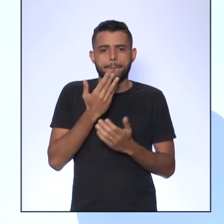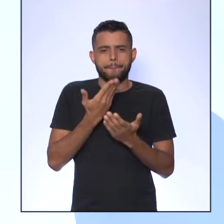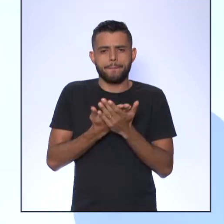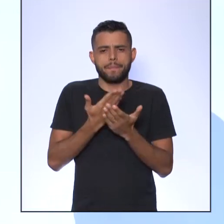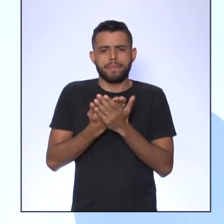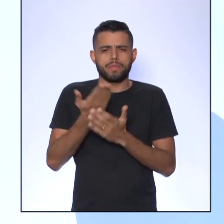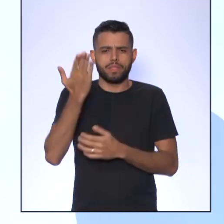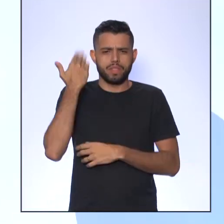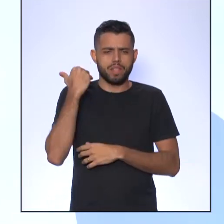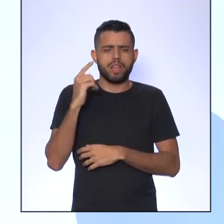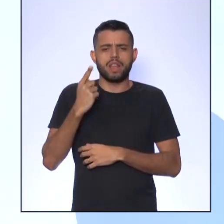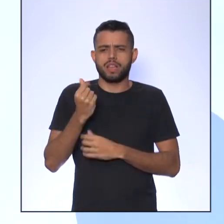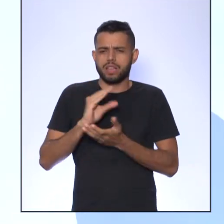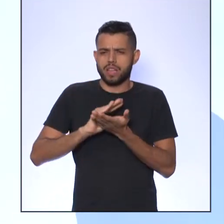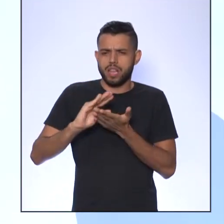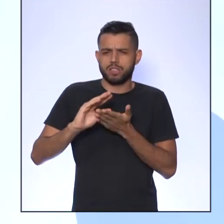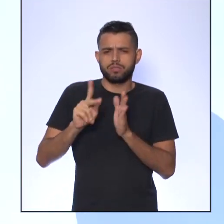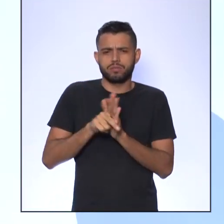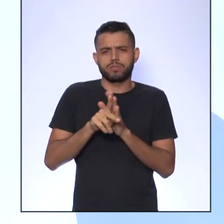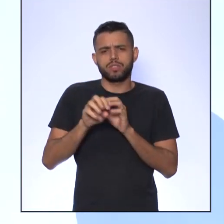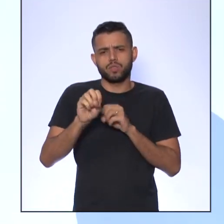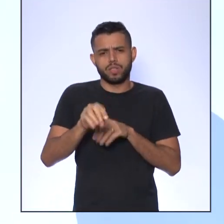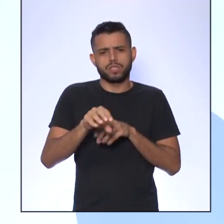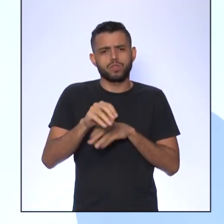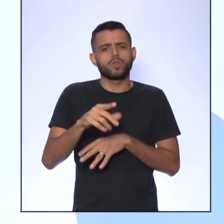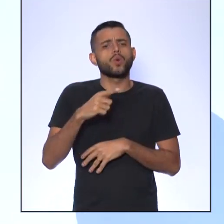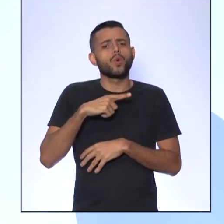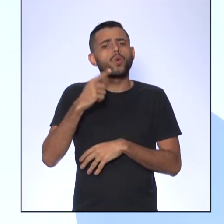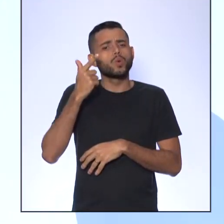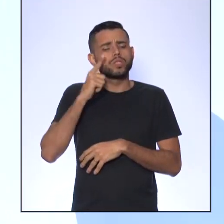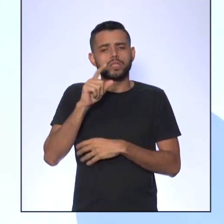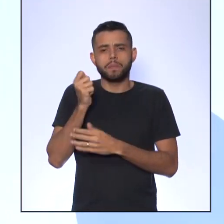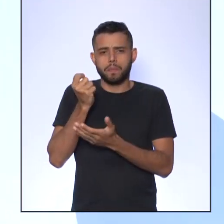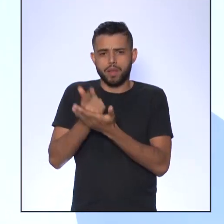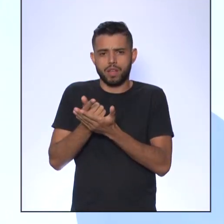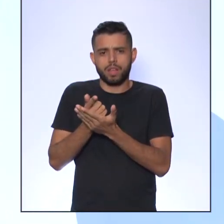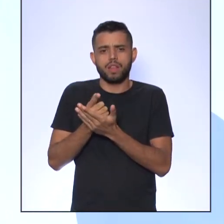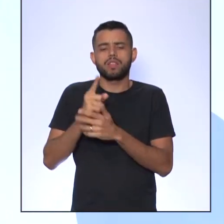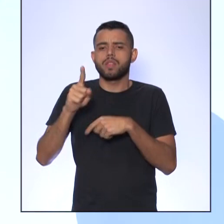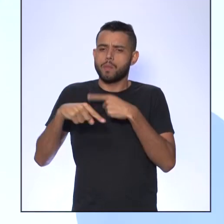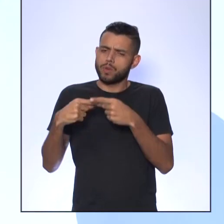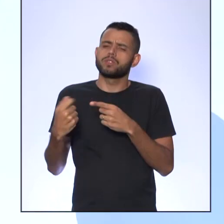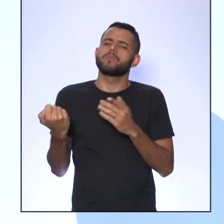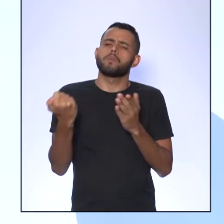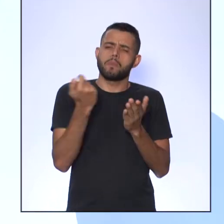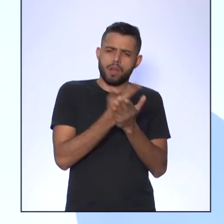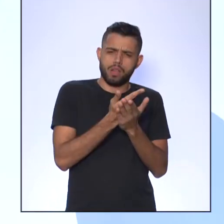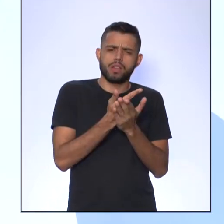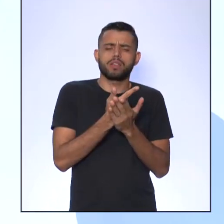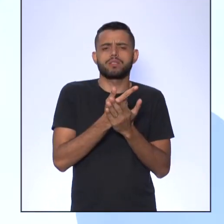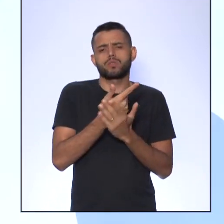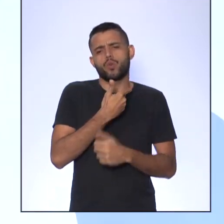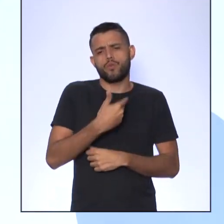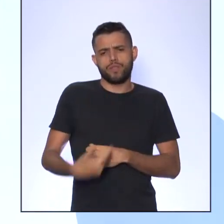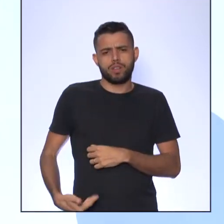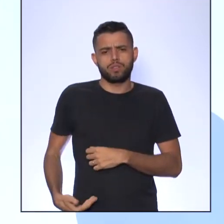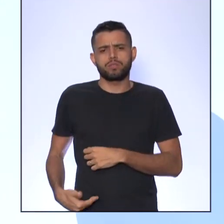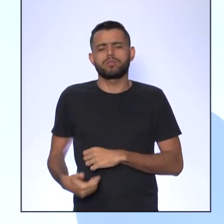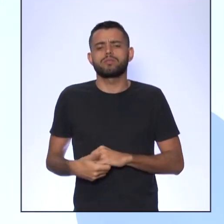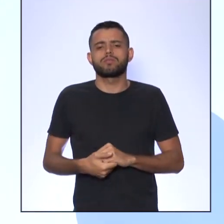FIES, era crédito educativo, eu tive o crédito educativo, com isso paguei meus estudos, já paguei, graças a Deus, o crédito educativo,